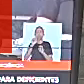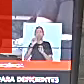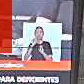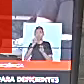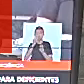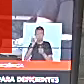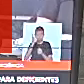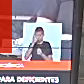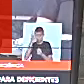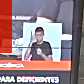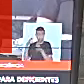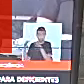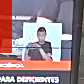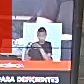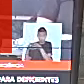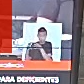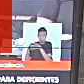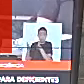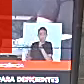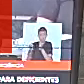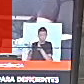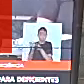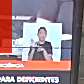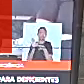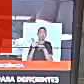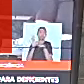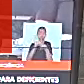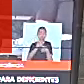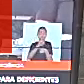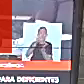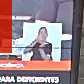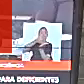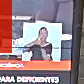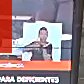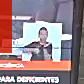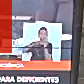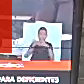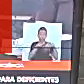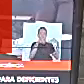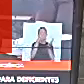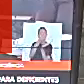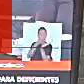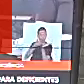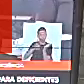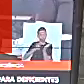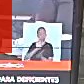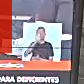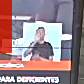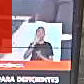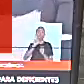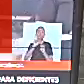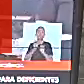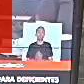comissão recolherá inscrições junto à plateia. Portanto, eu passo a